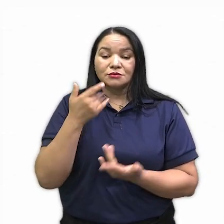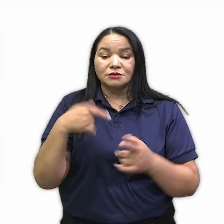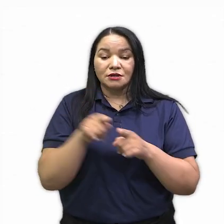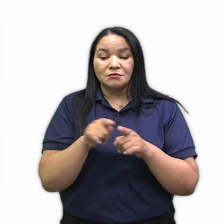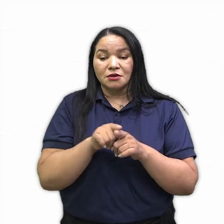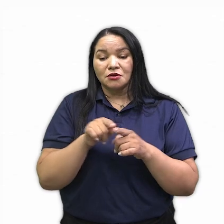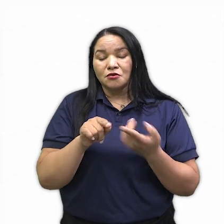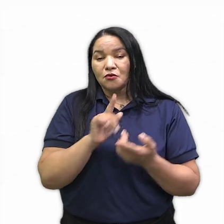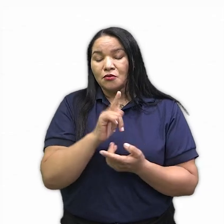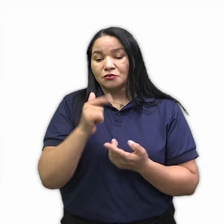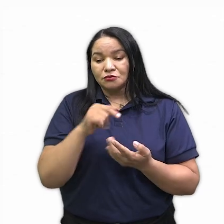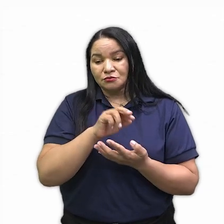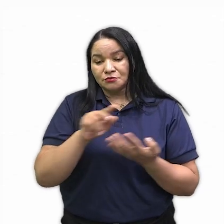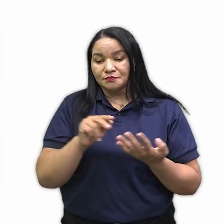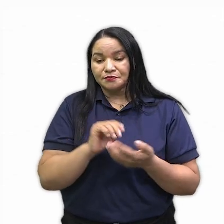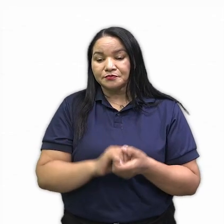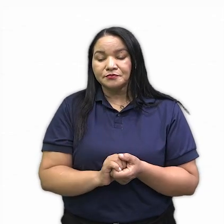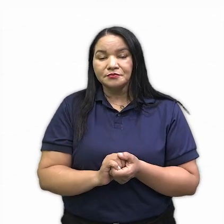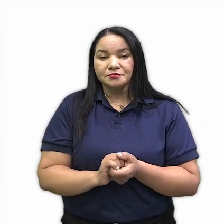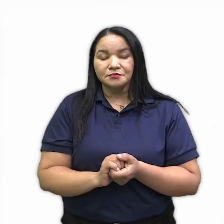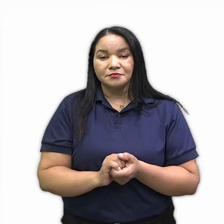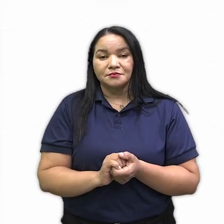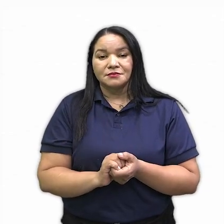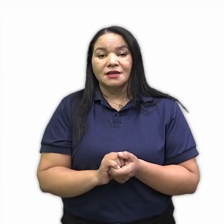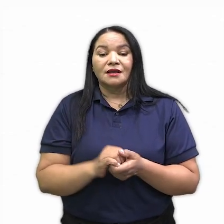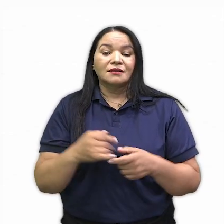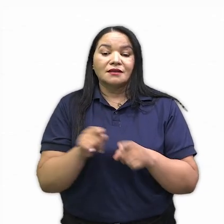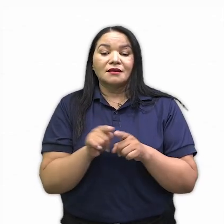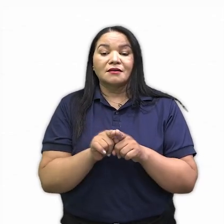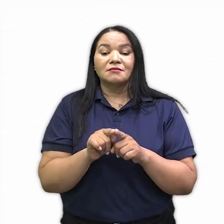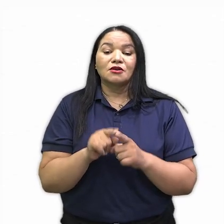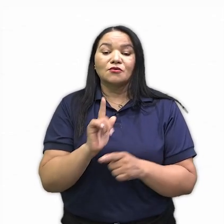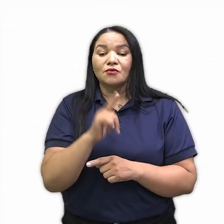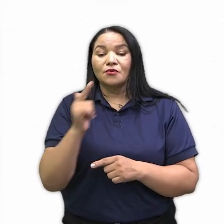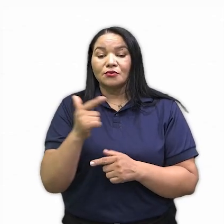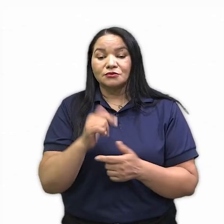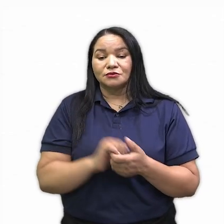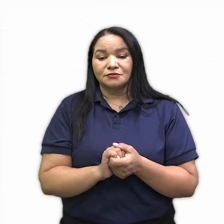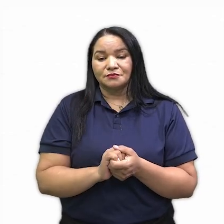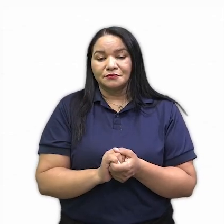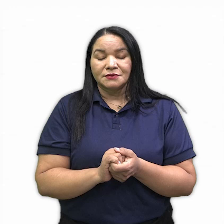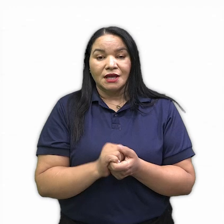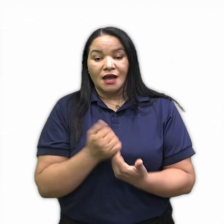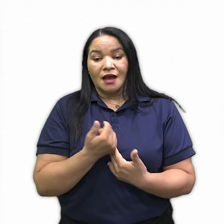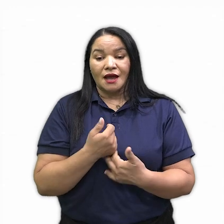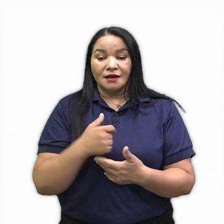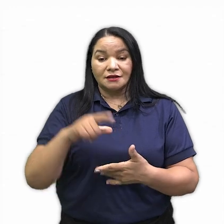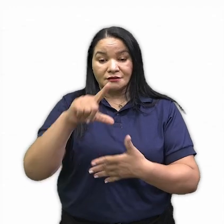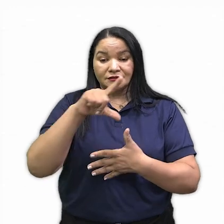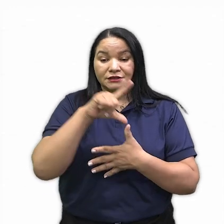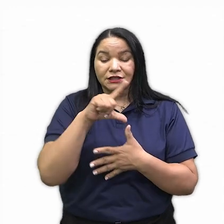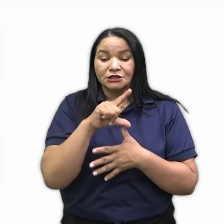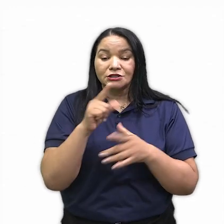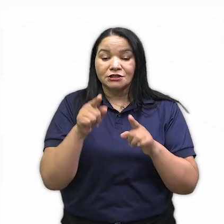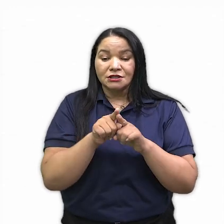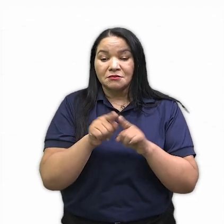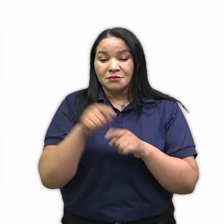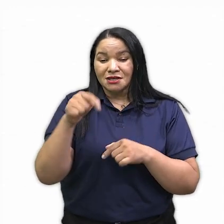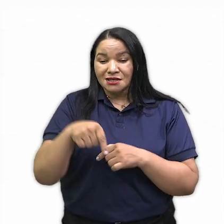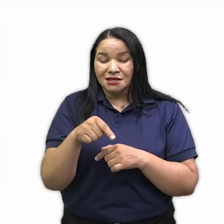Equador, tá? Mas além dos mestiços, também teremos os hispânicos, ligados aos latinos, mas aqui já do